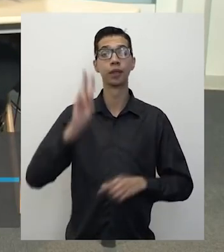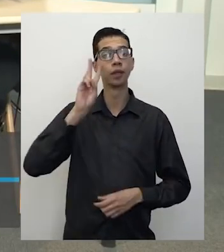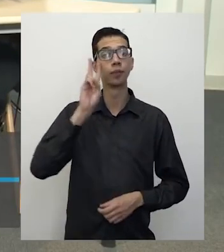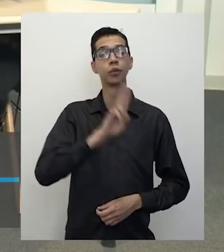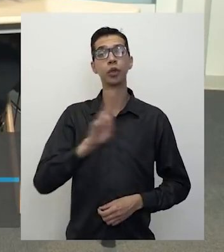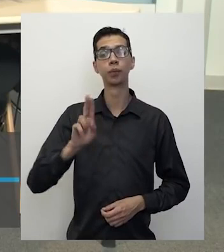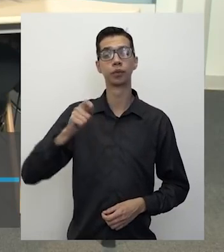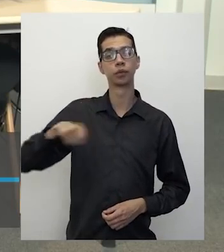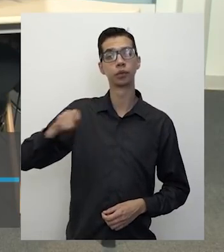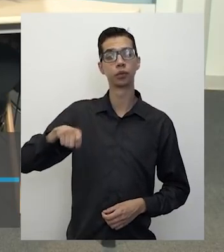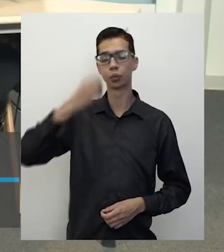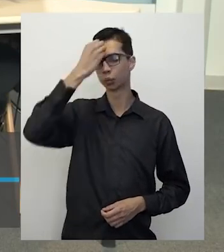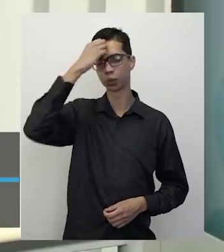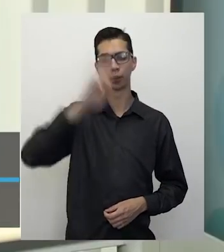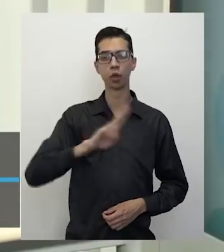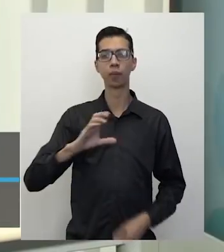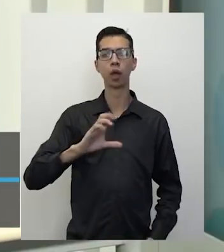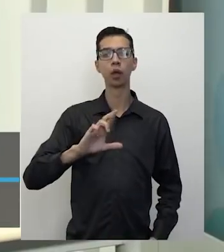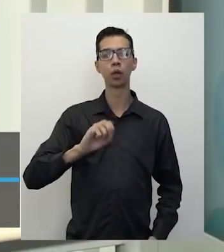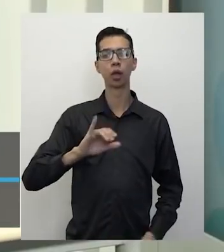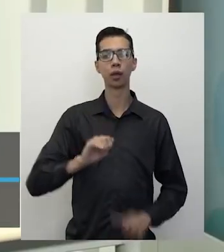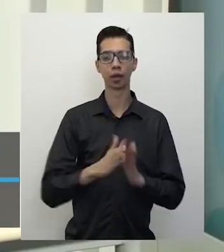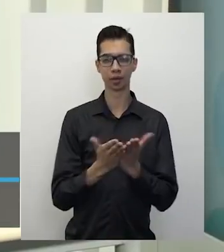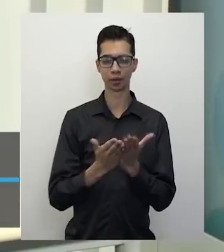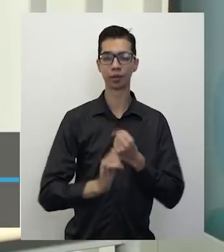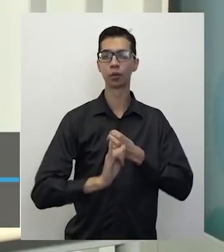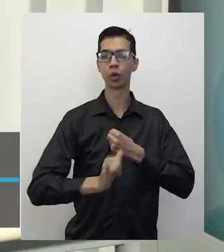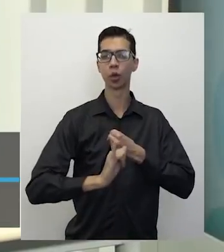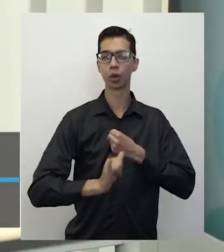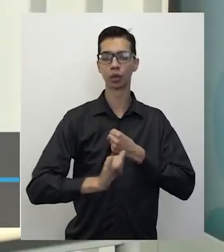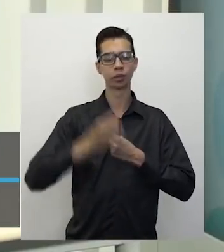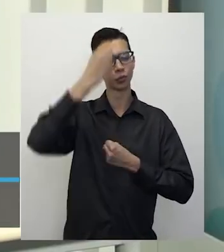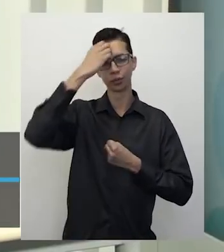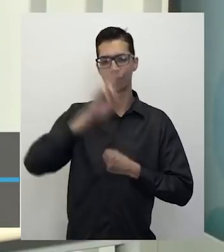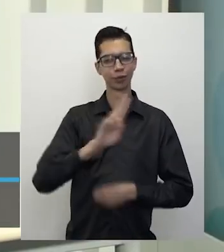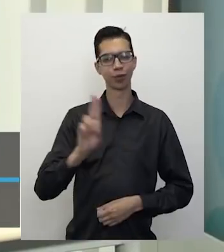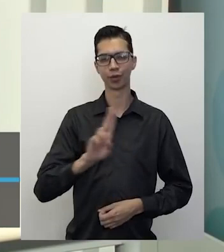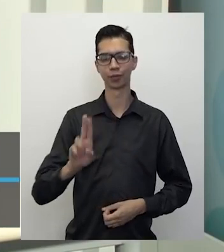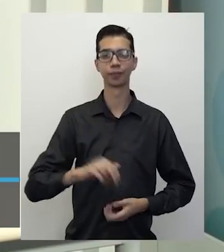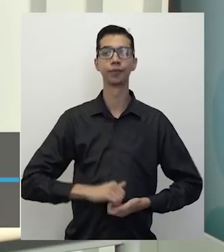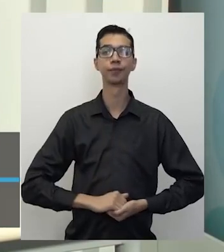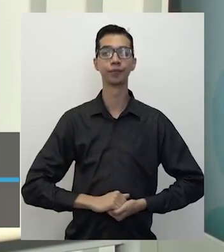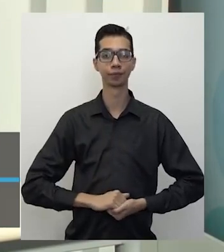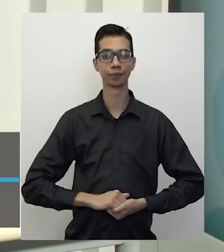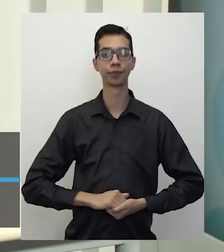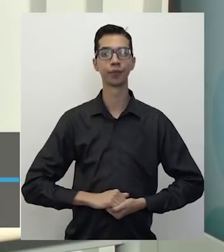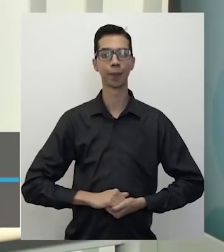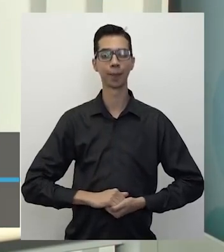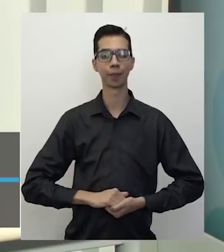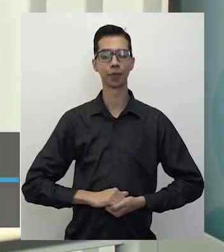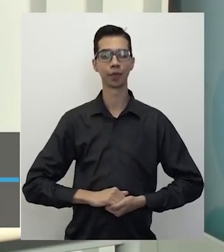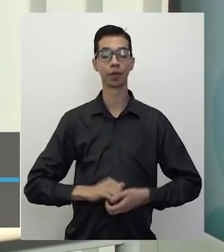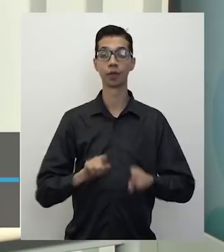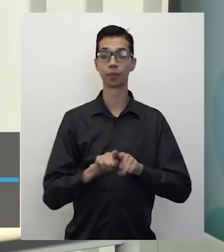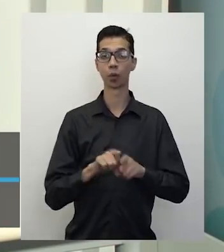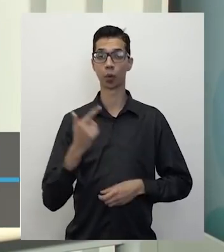ele não lembrou o nome da crônica, que é o Luiz Fernando Veríssimo, né? Então ele lê mesmo, ele lê bastante, né? A